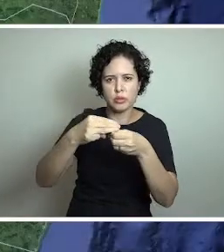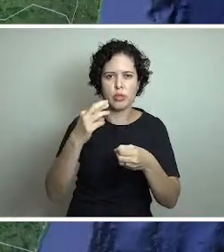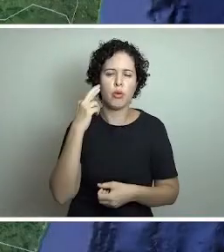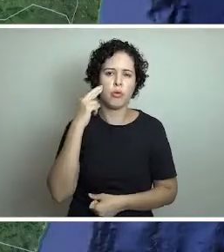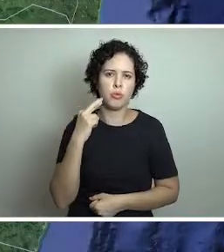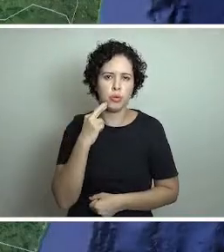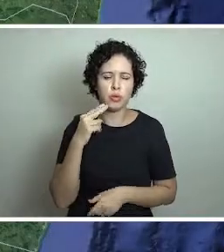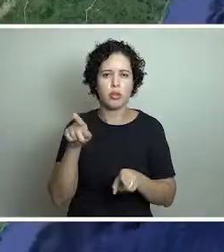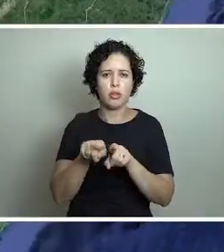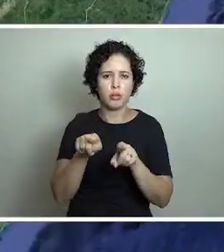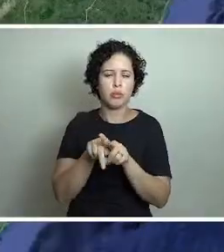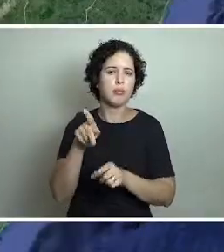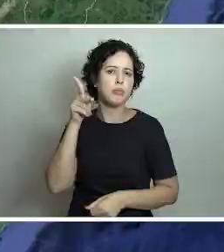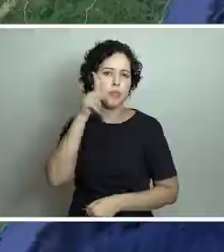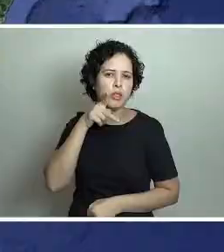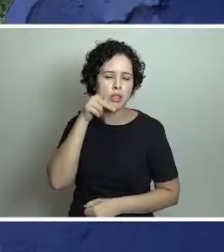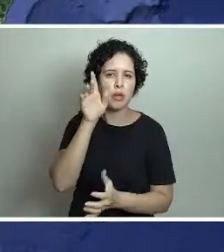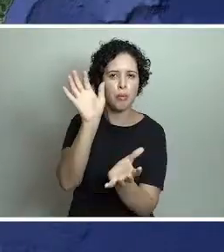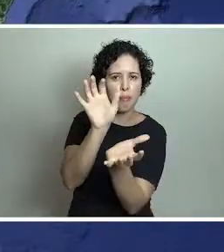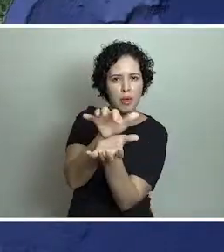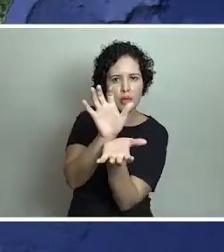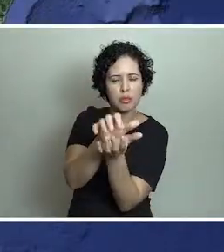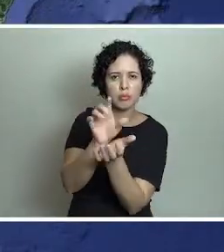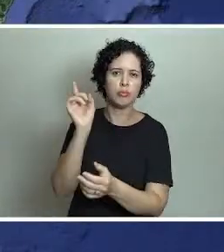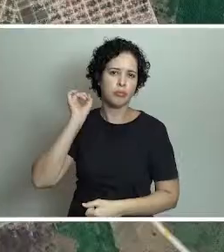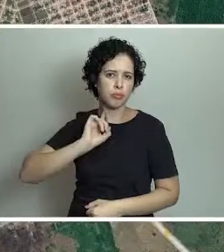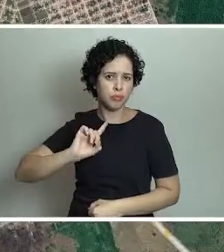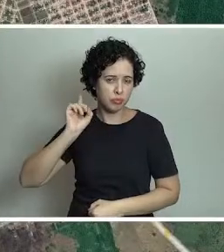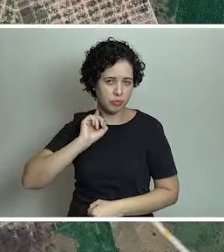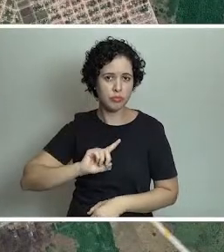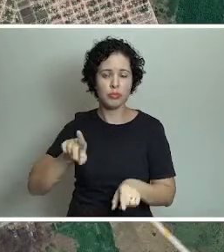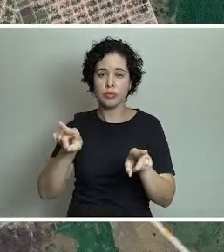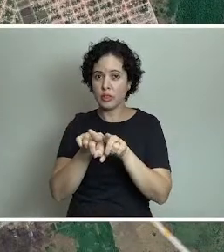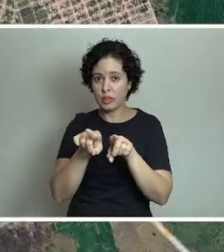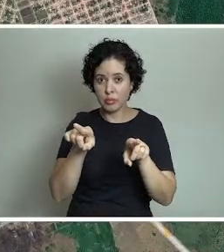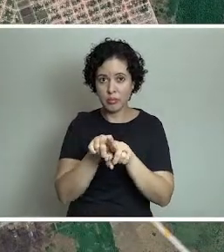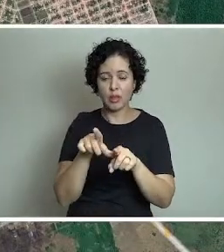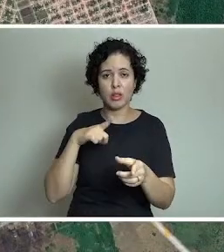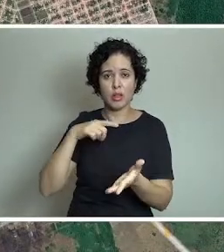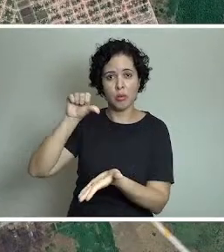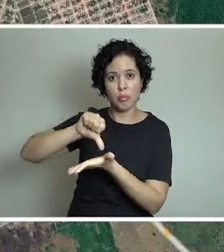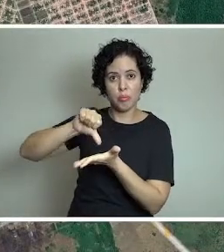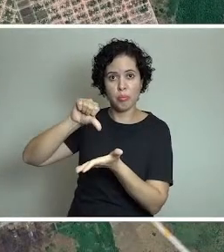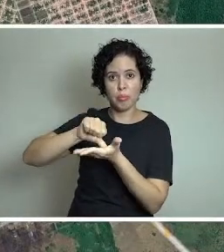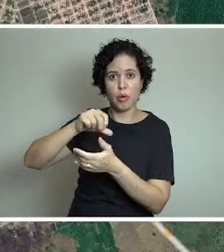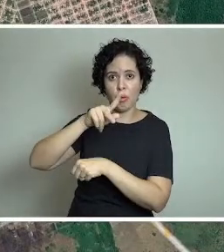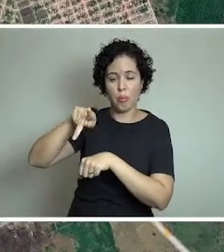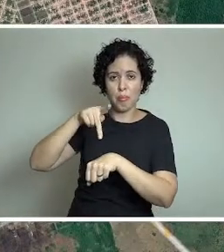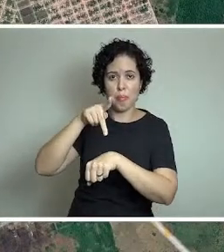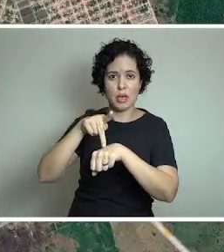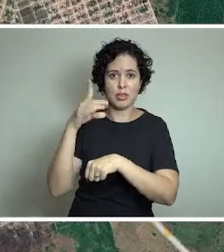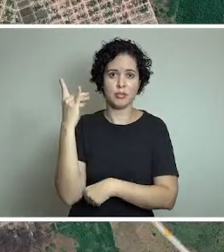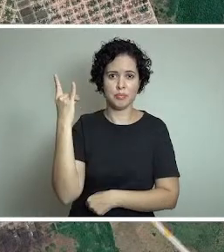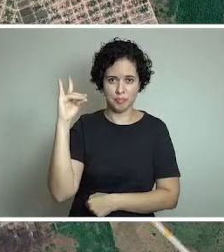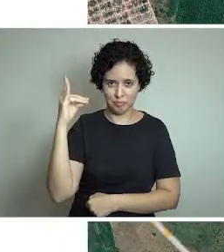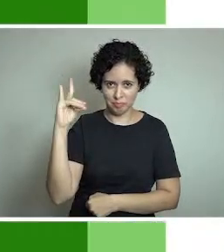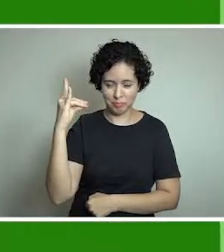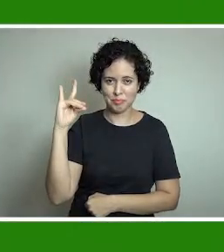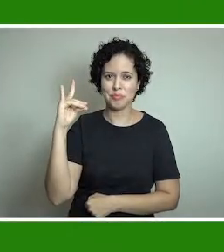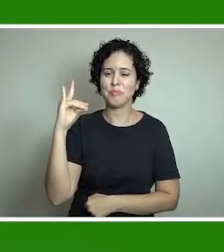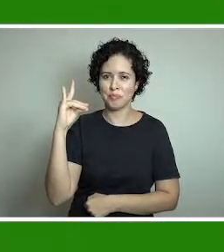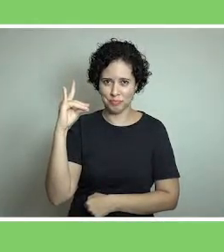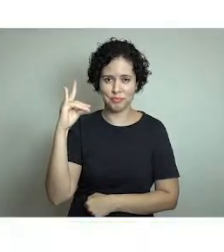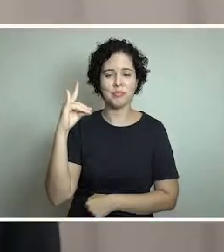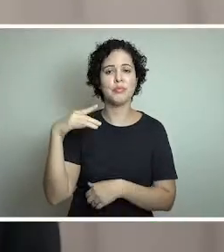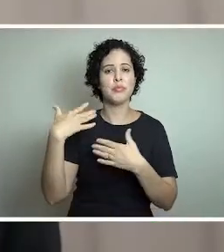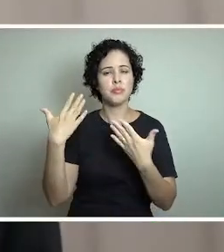na Paraíba, em Pernambuco, em Minas Gerais. E também possuímos um polo internacional em Guaiará, na